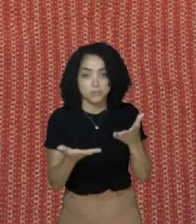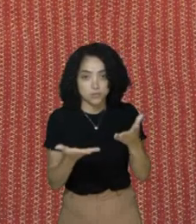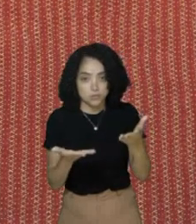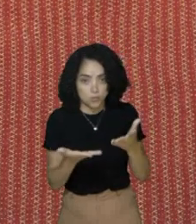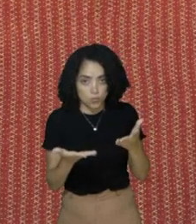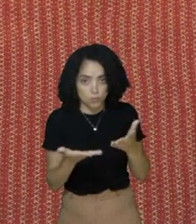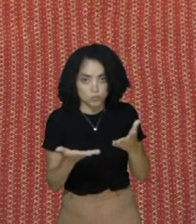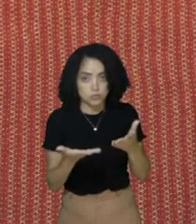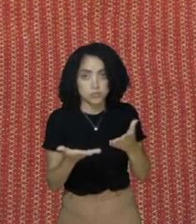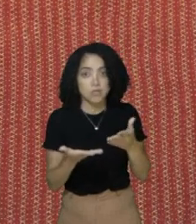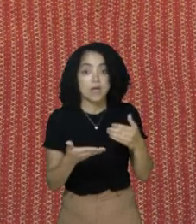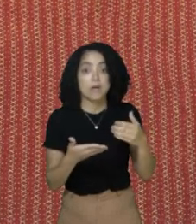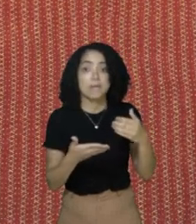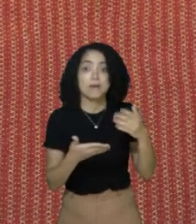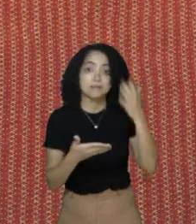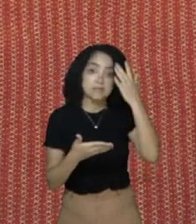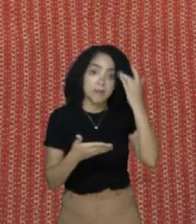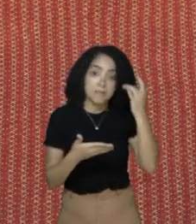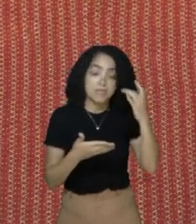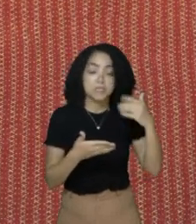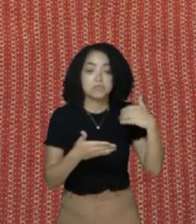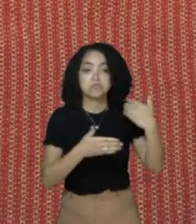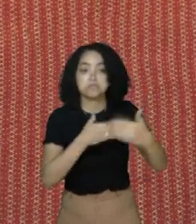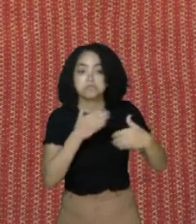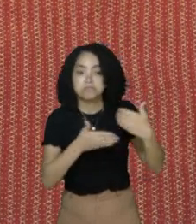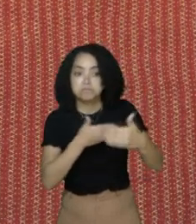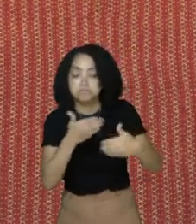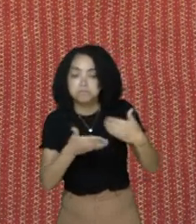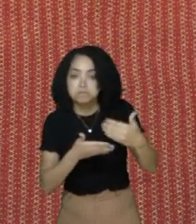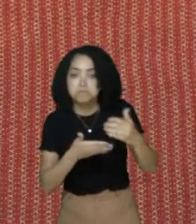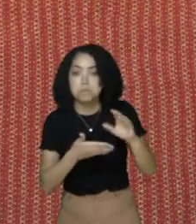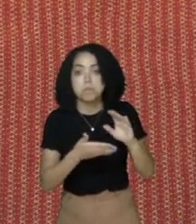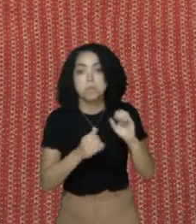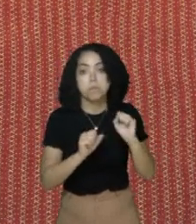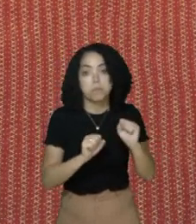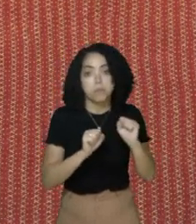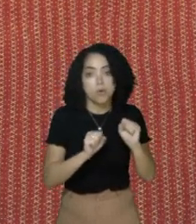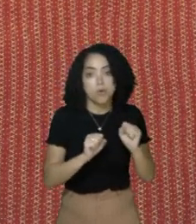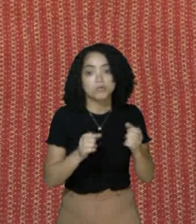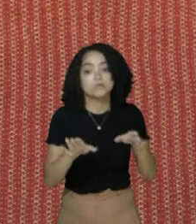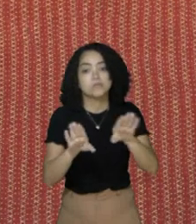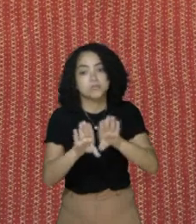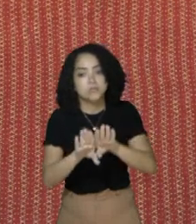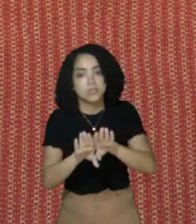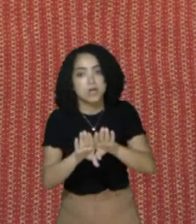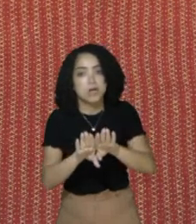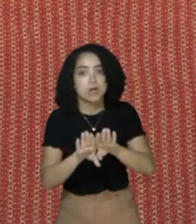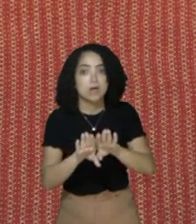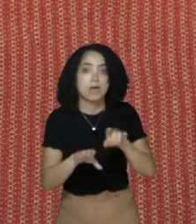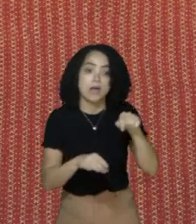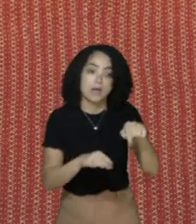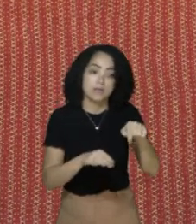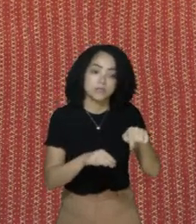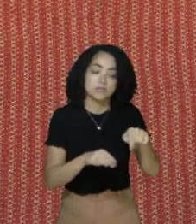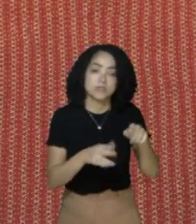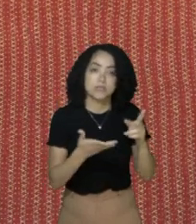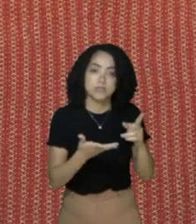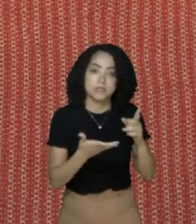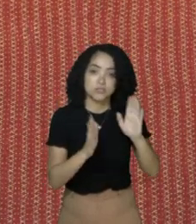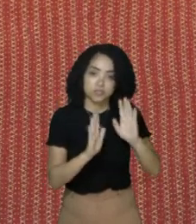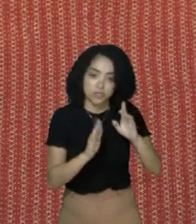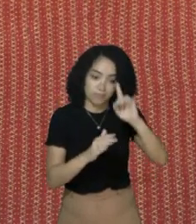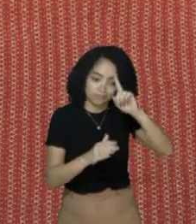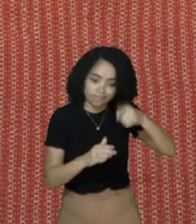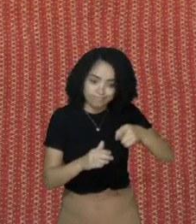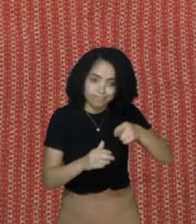assim, mas amanhã pode acontecer alguém querer fechar novamente, e a gente fica aqui, deixa determinado, o setor